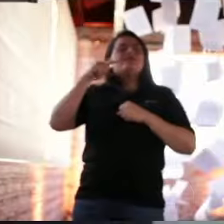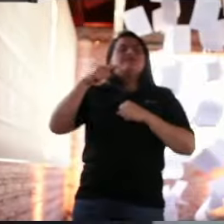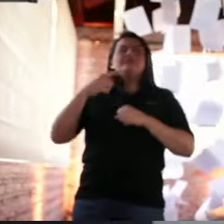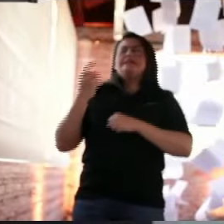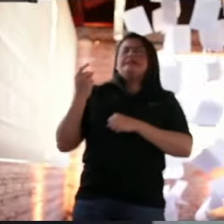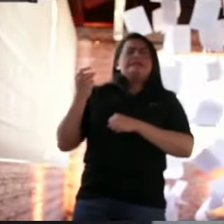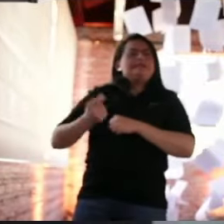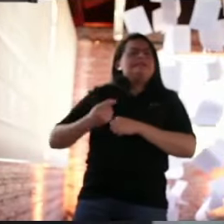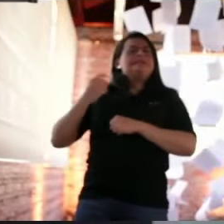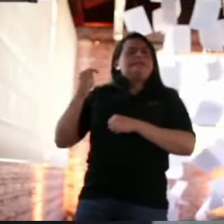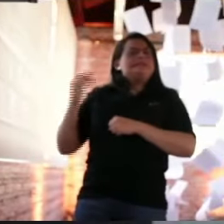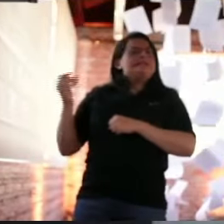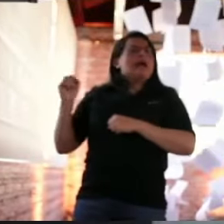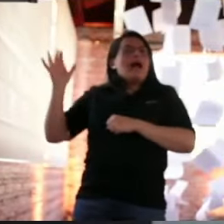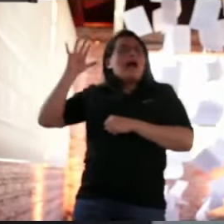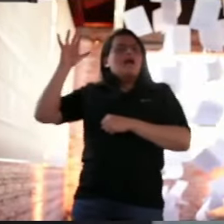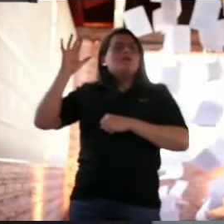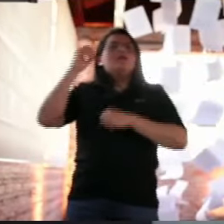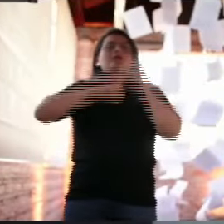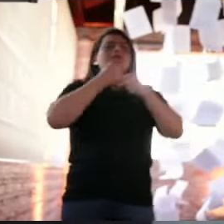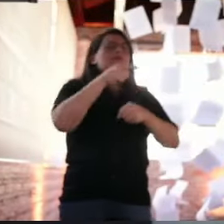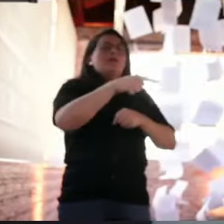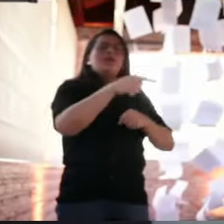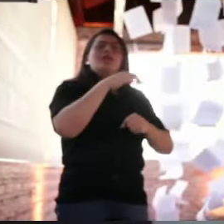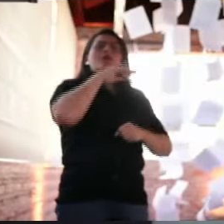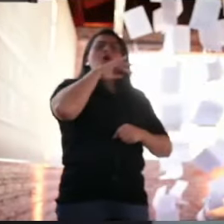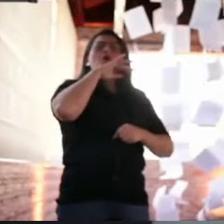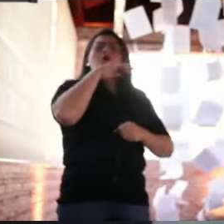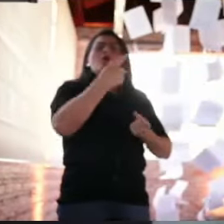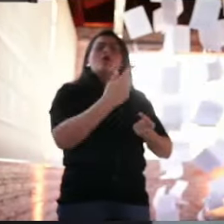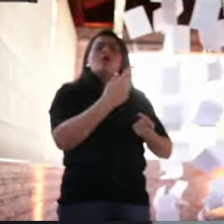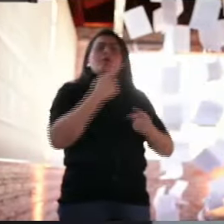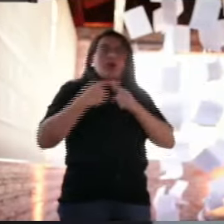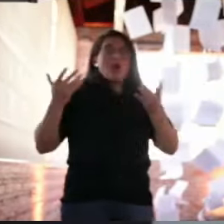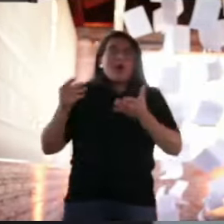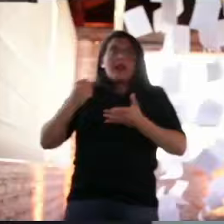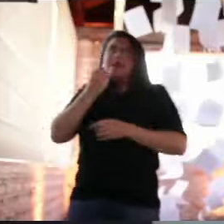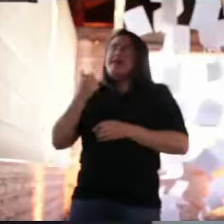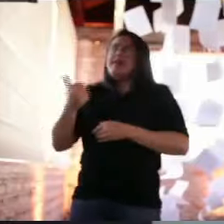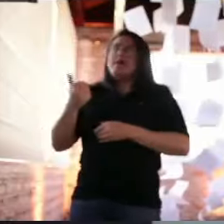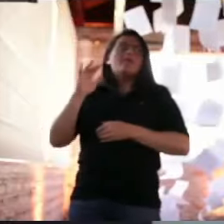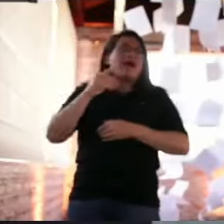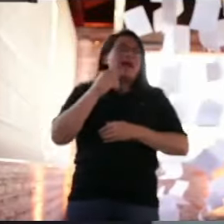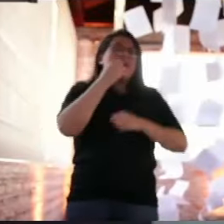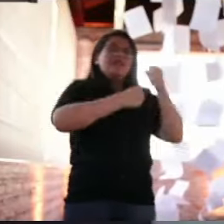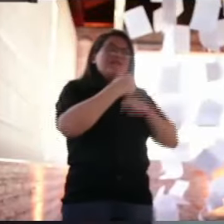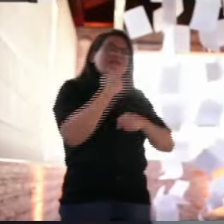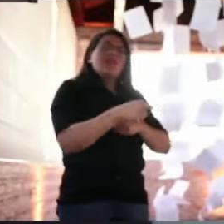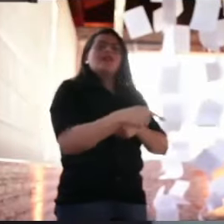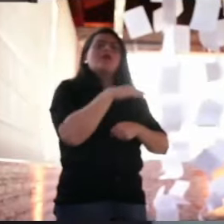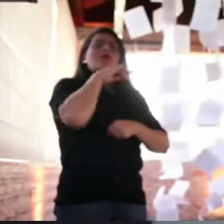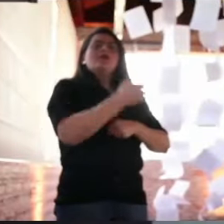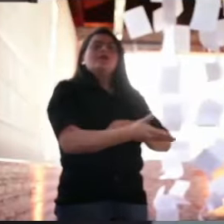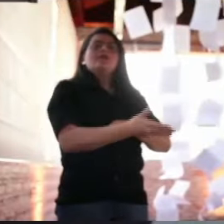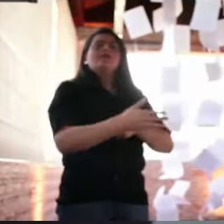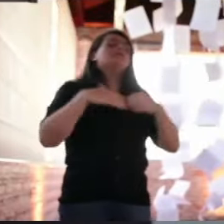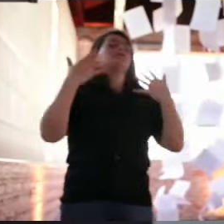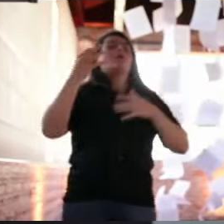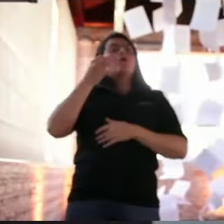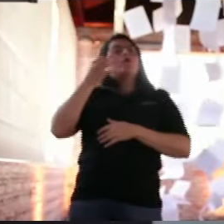ano que vem é uma porcaria não te fez mal porque se agora não faz mal mas no ano que vem esse aqui vai ter feito mal para você então essa